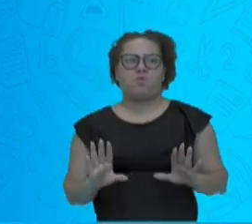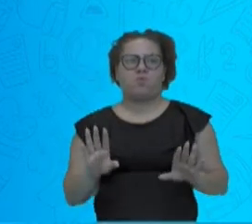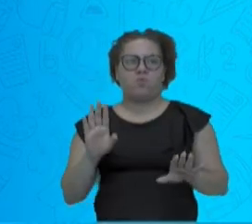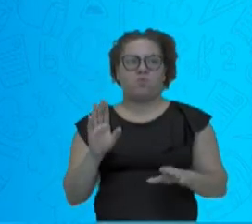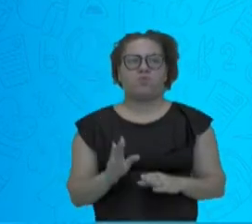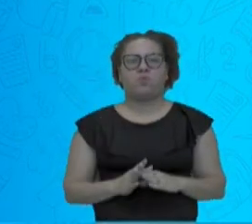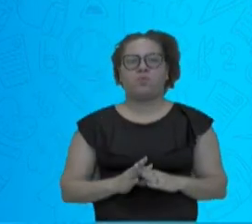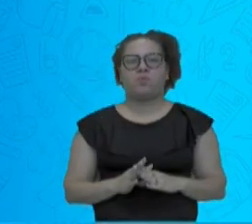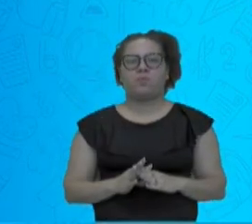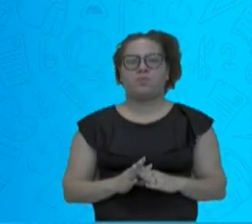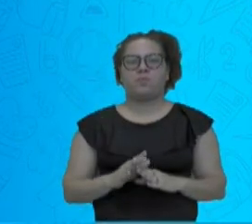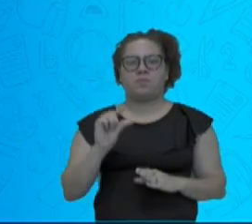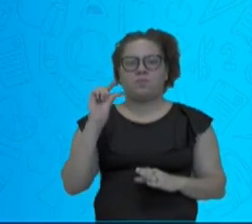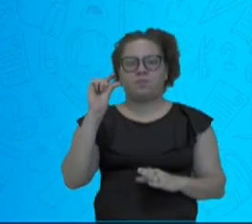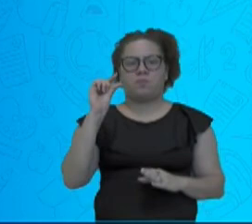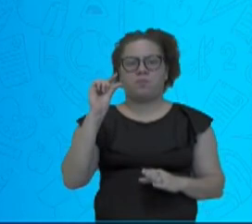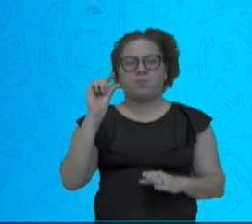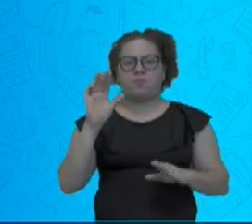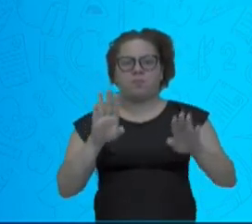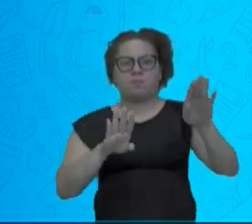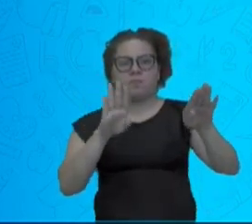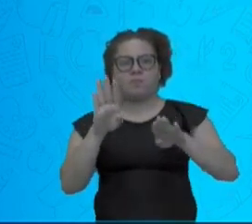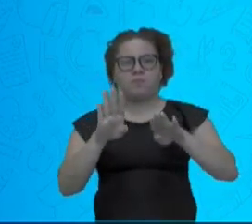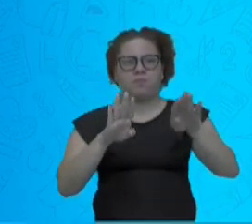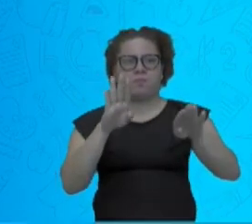nos confere menos